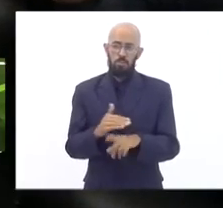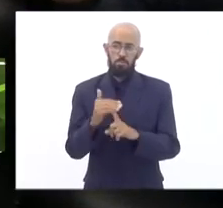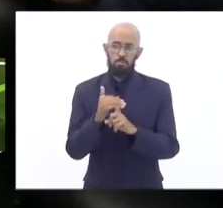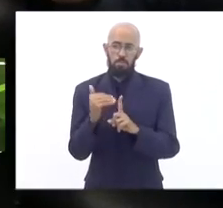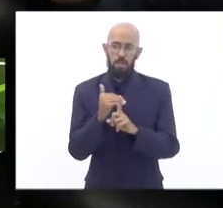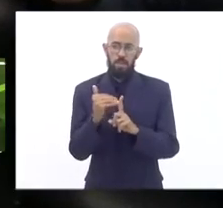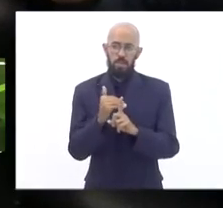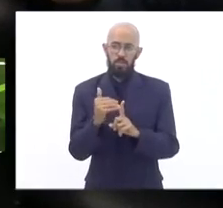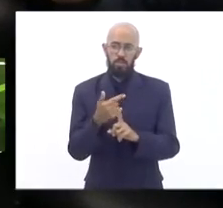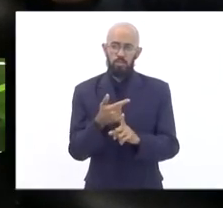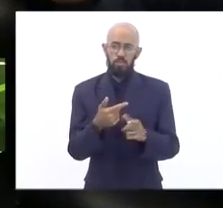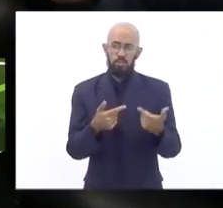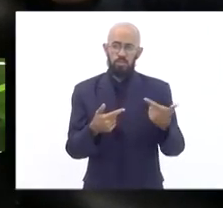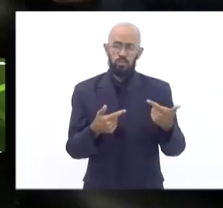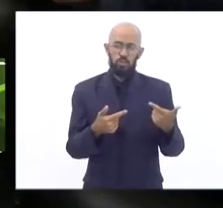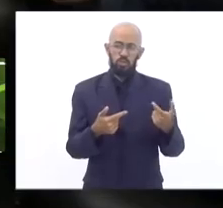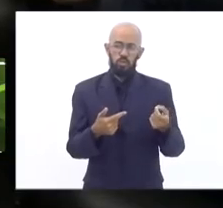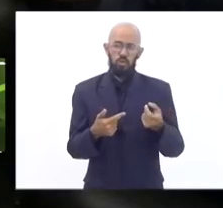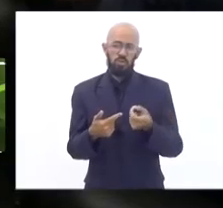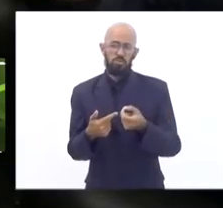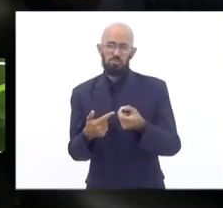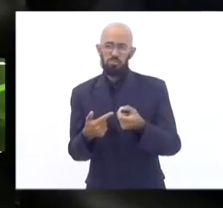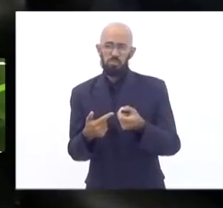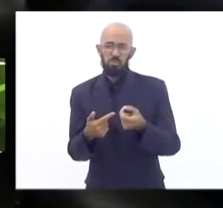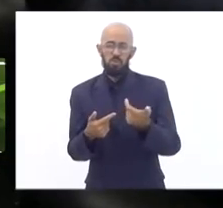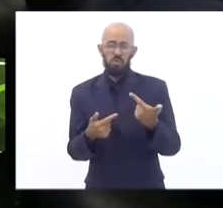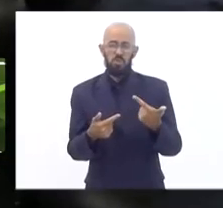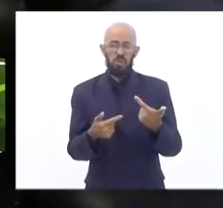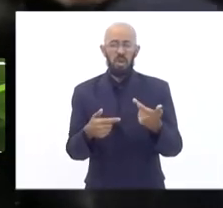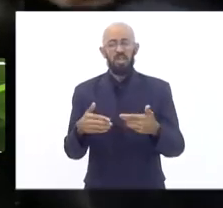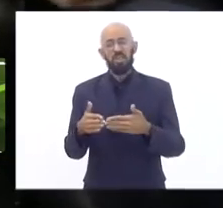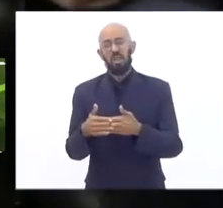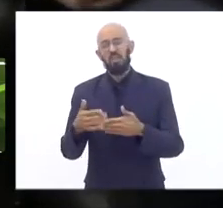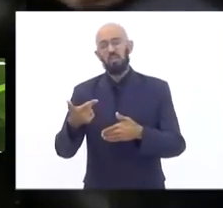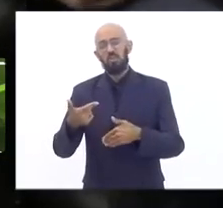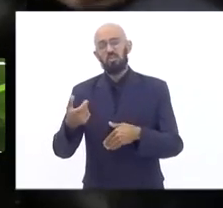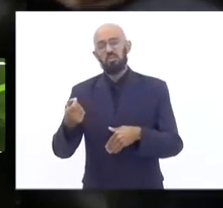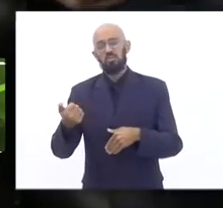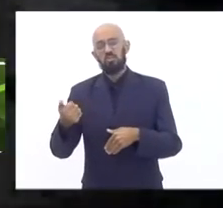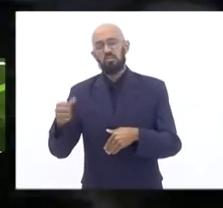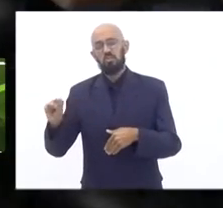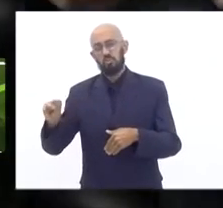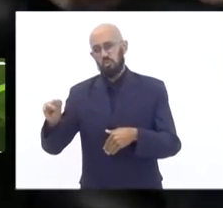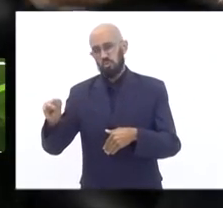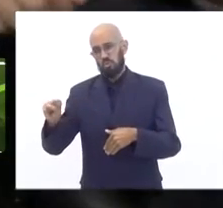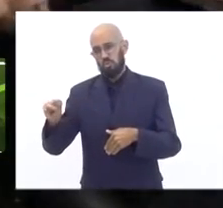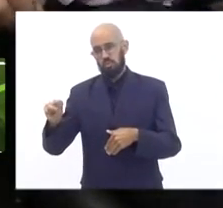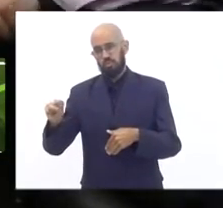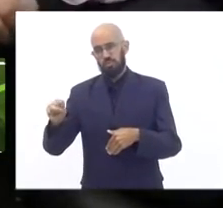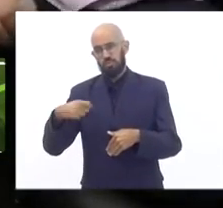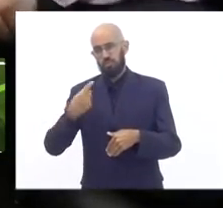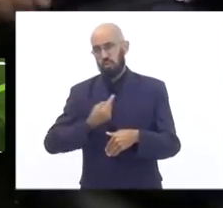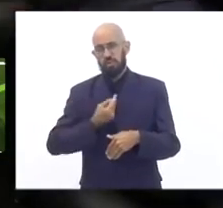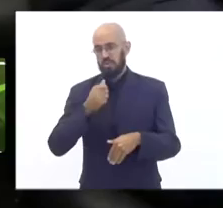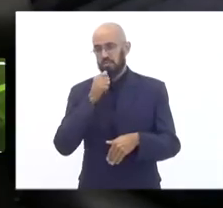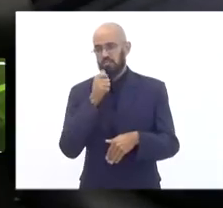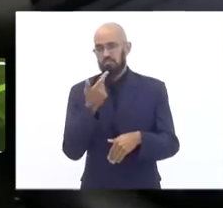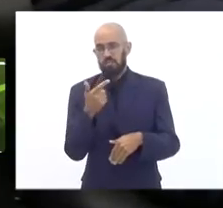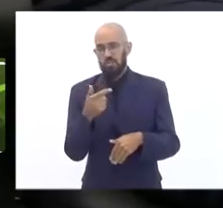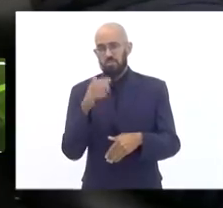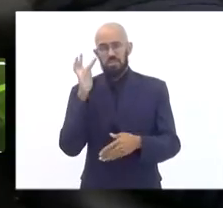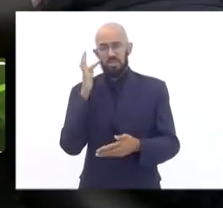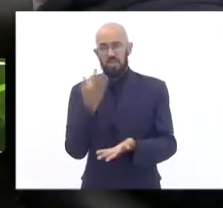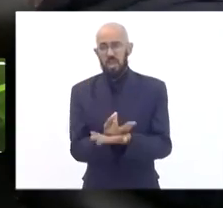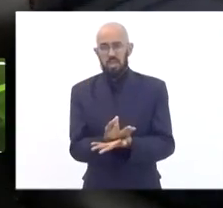anos de 2000, salvo engano, 2018, 2019. Inclusive, nós não temos a certeza que se isso